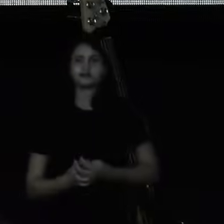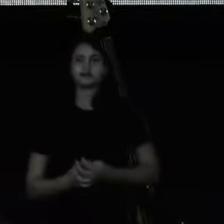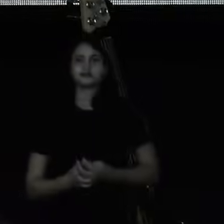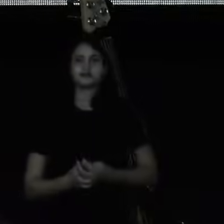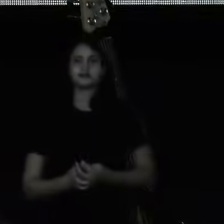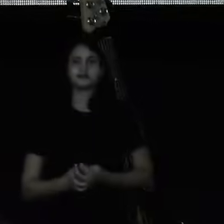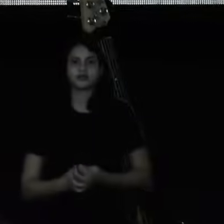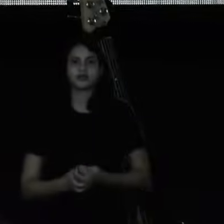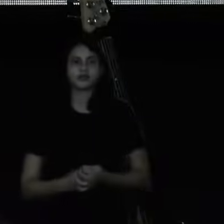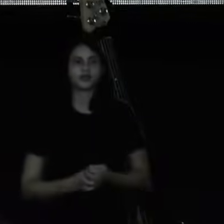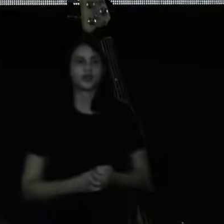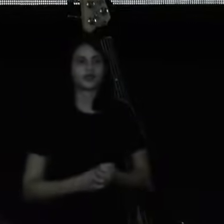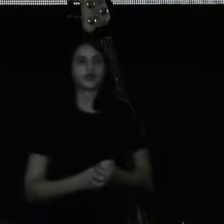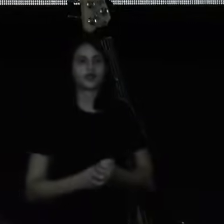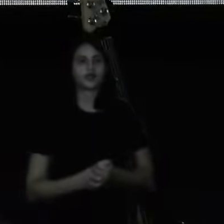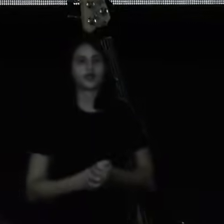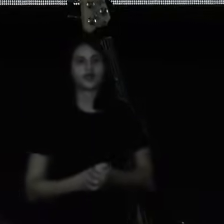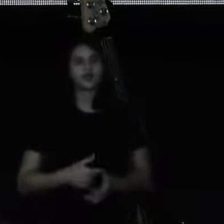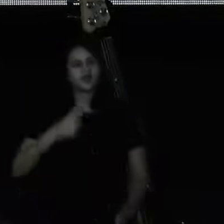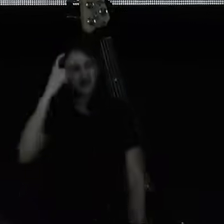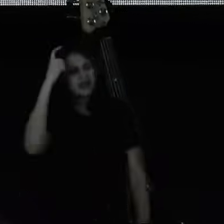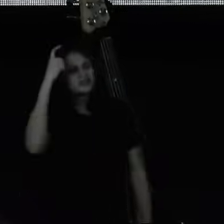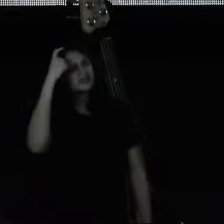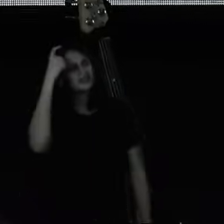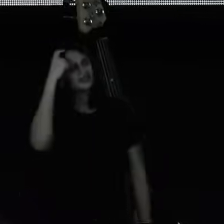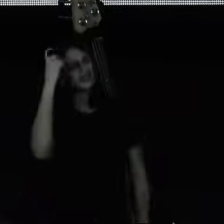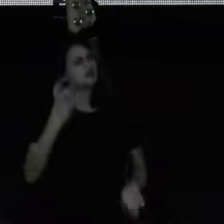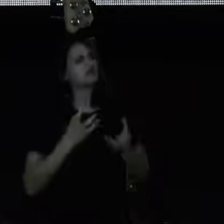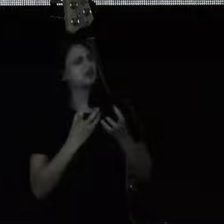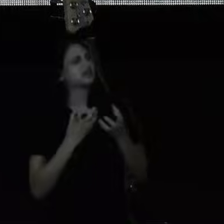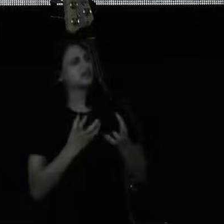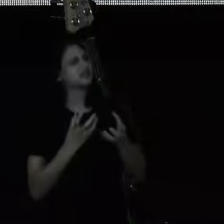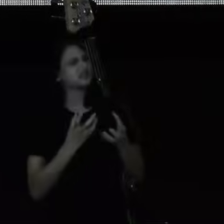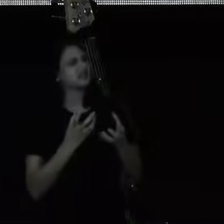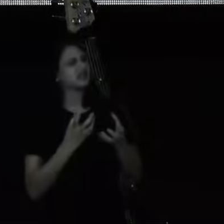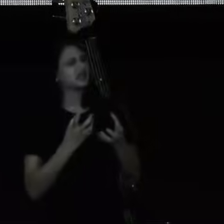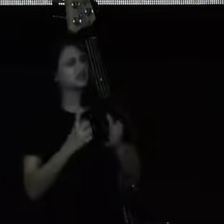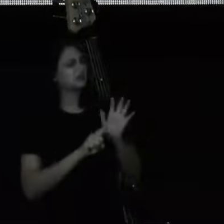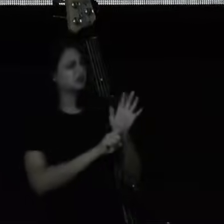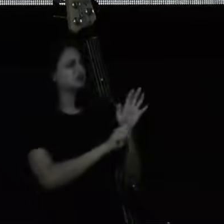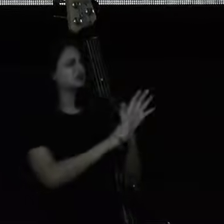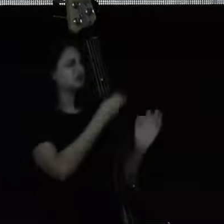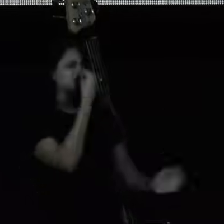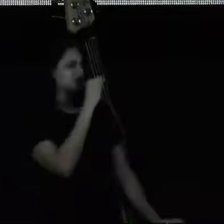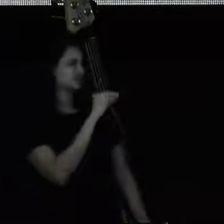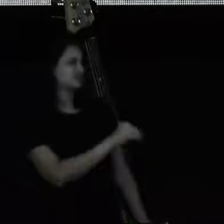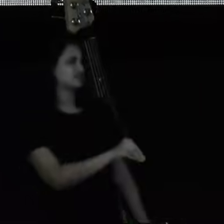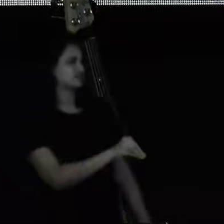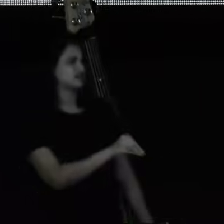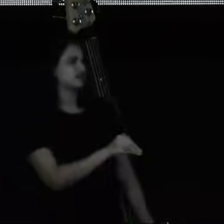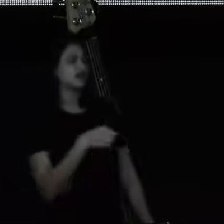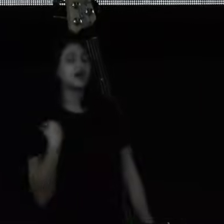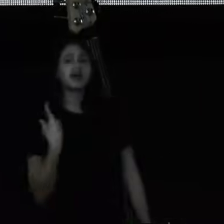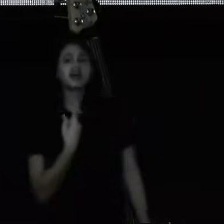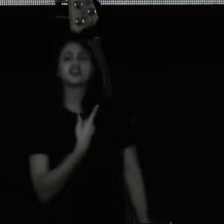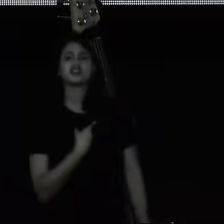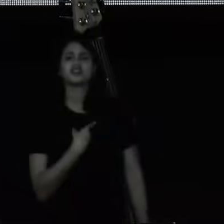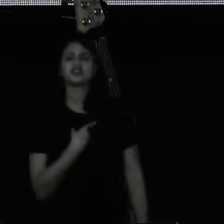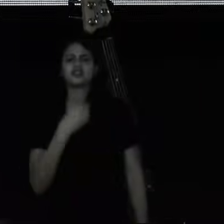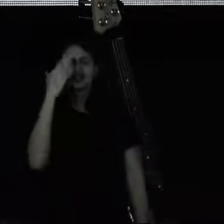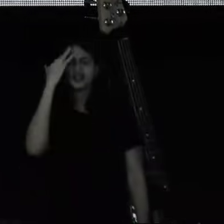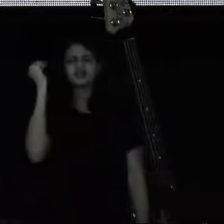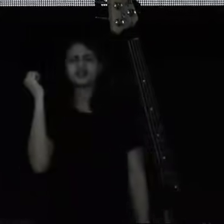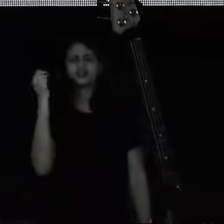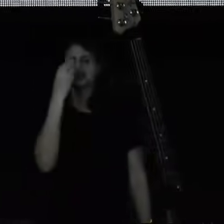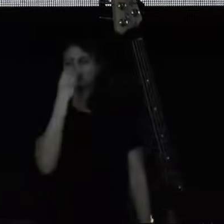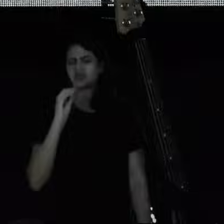Quando o diabo tentar colocar em nós os pensamentos de rejeição, a gente tem que trocá-los pelos